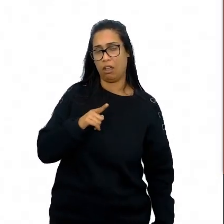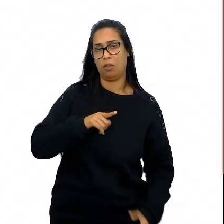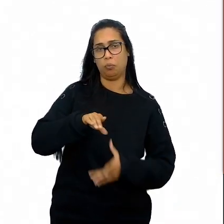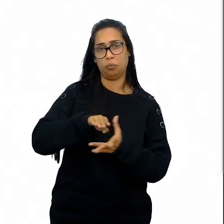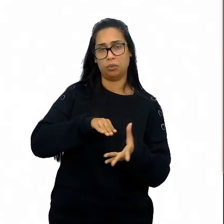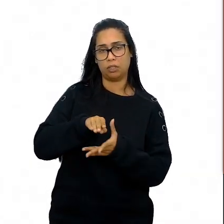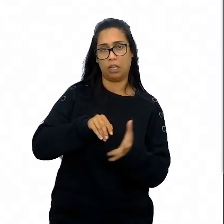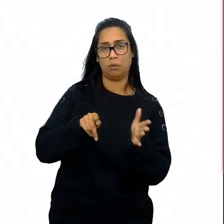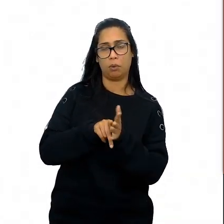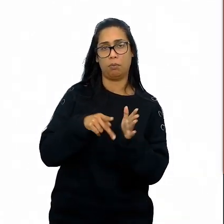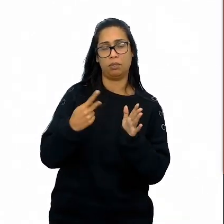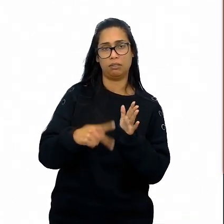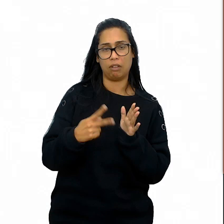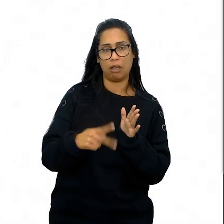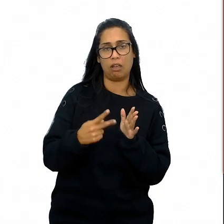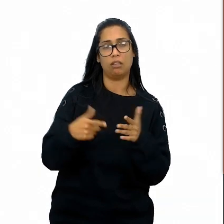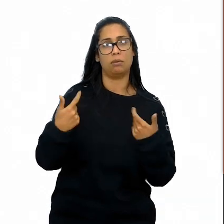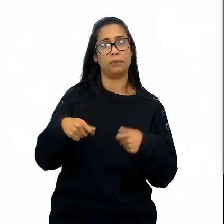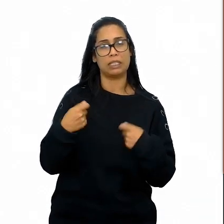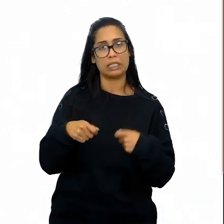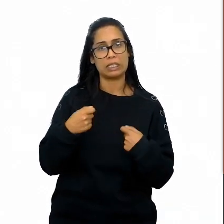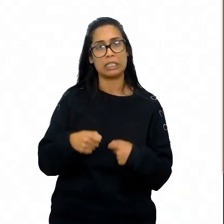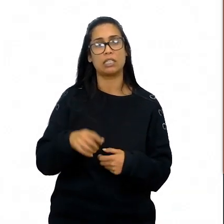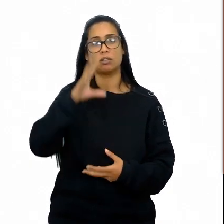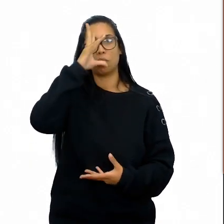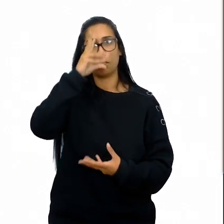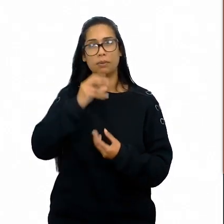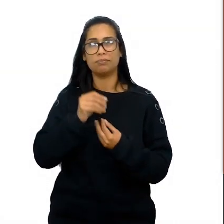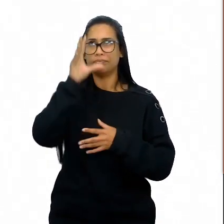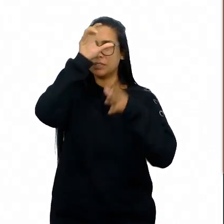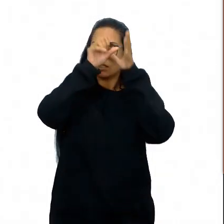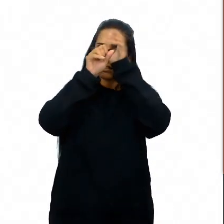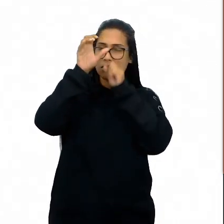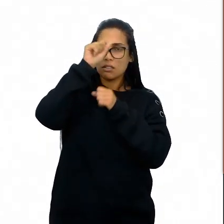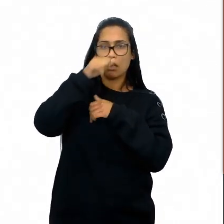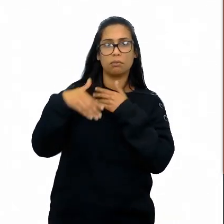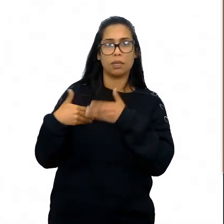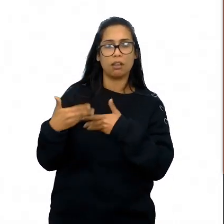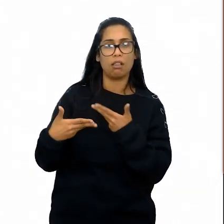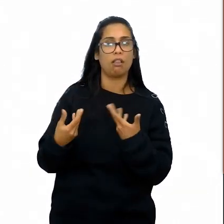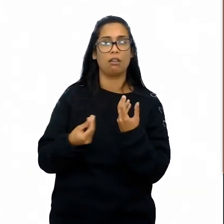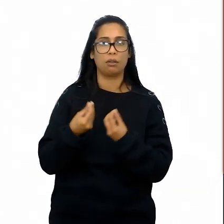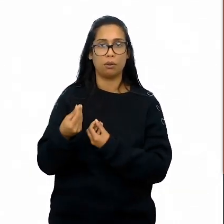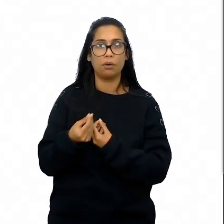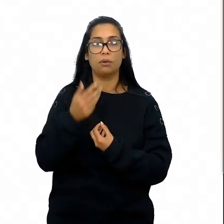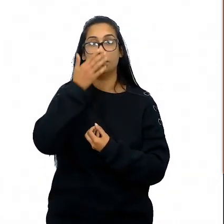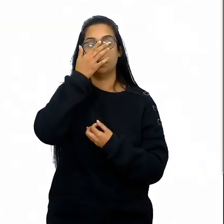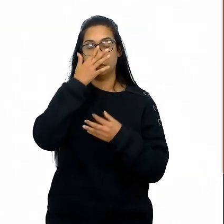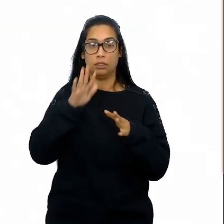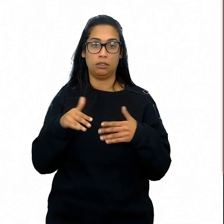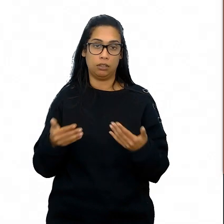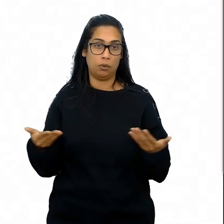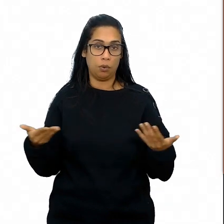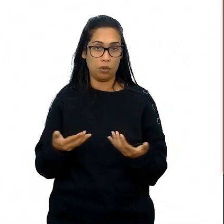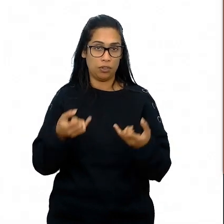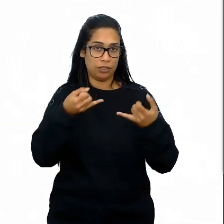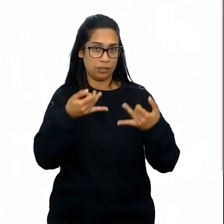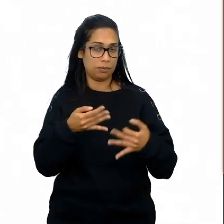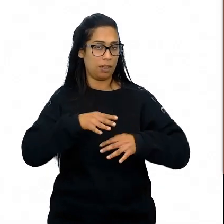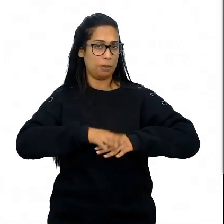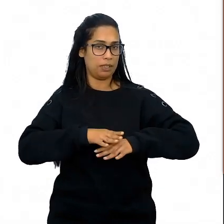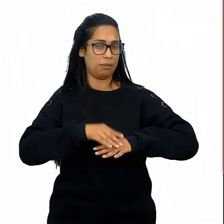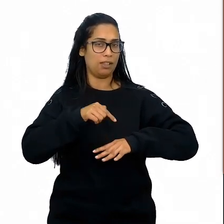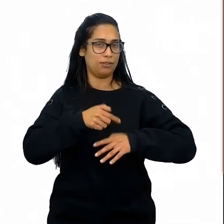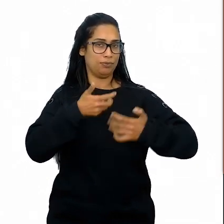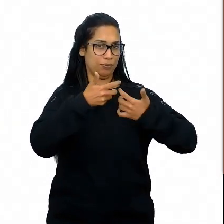dele né o ensino e aprendizagem e sobretudo falando aqui da nossa da nossa cozinha né da matemática né